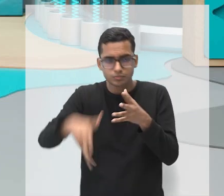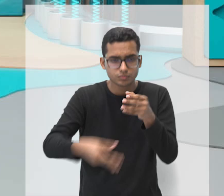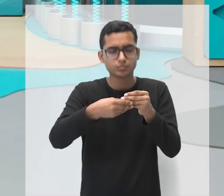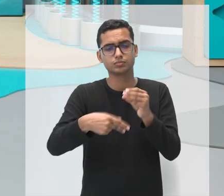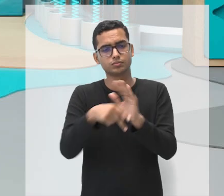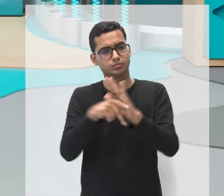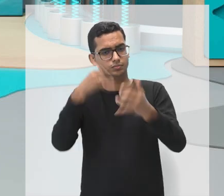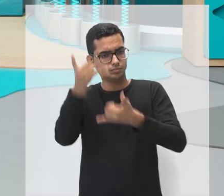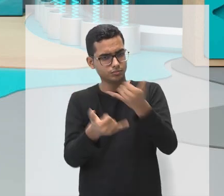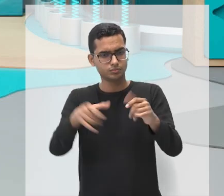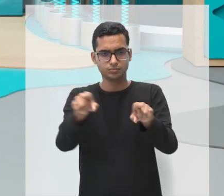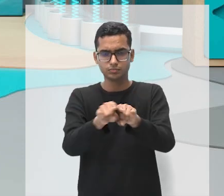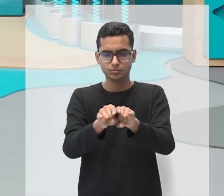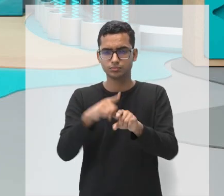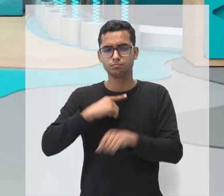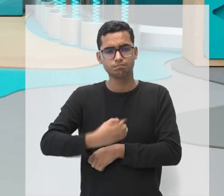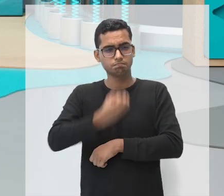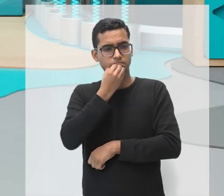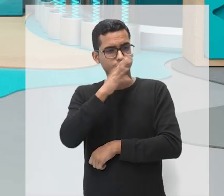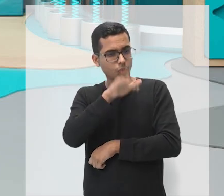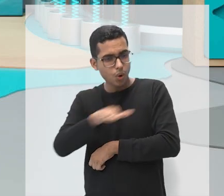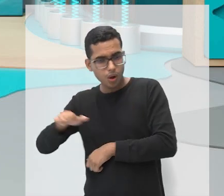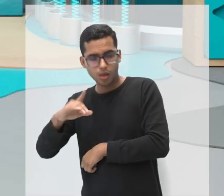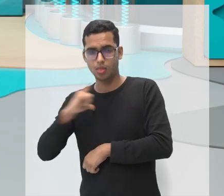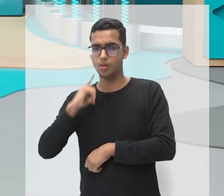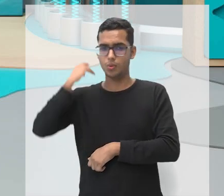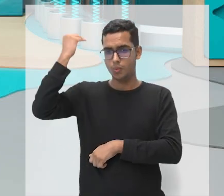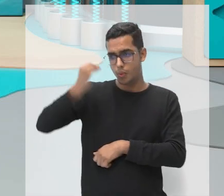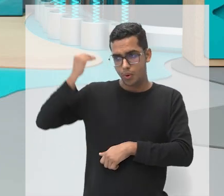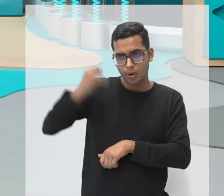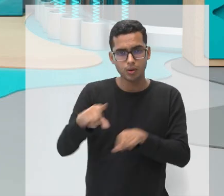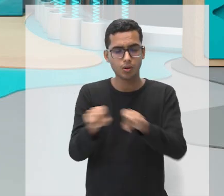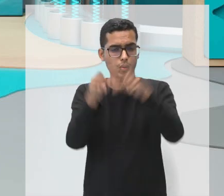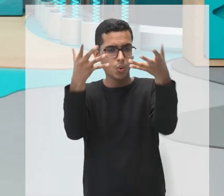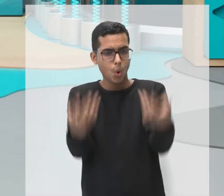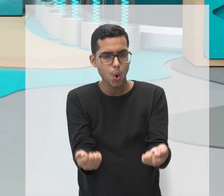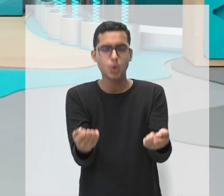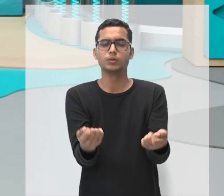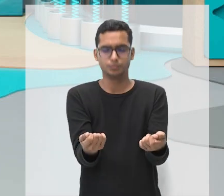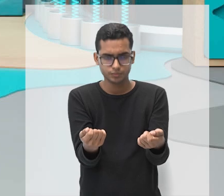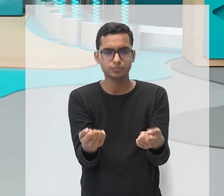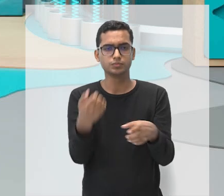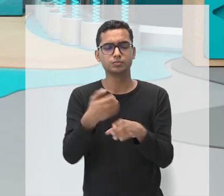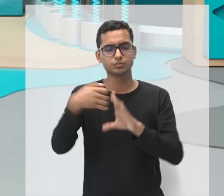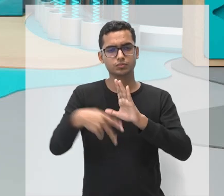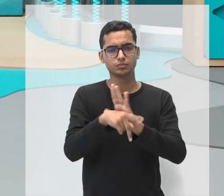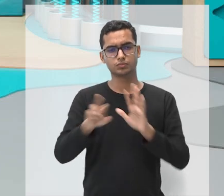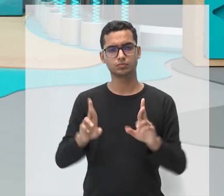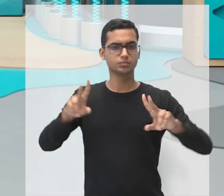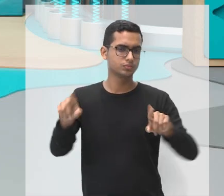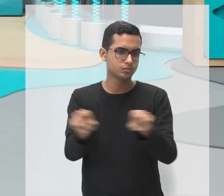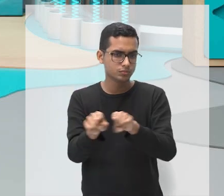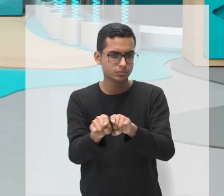para o jogo e são uma oportunidade para as crianças vivenciarem e aceitarem as suas diferenças. Ele vai apresentar